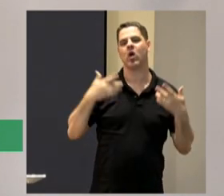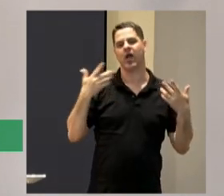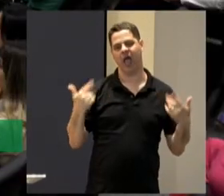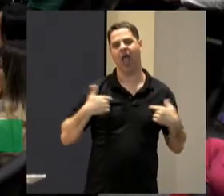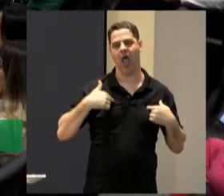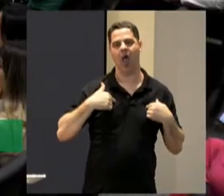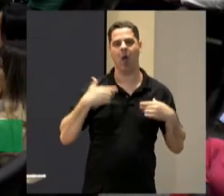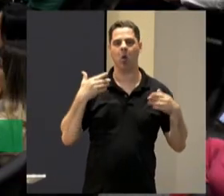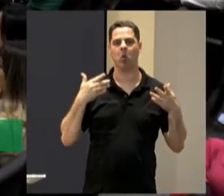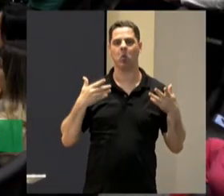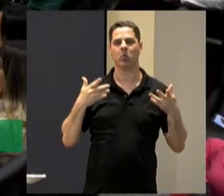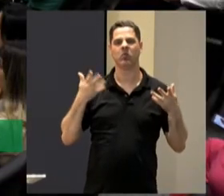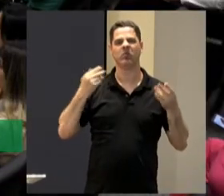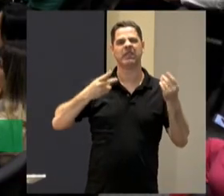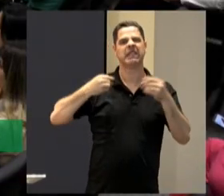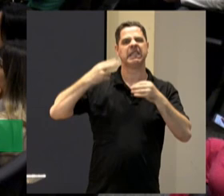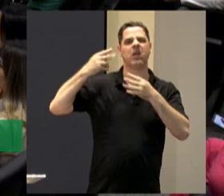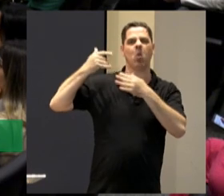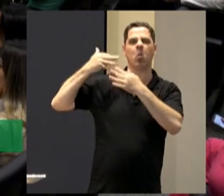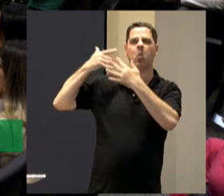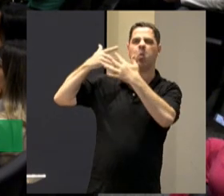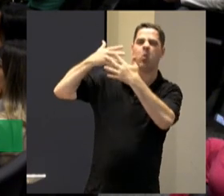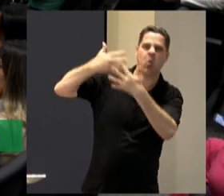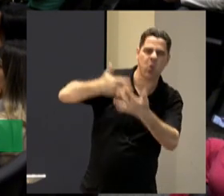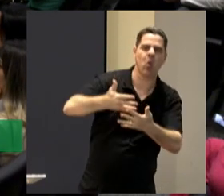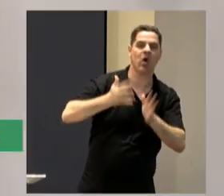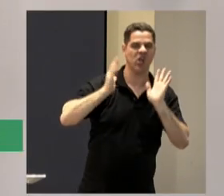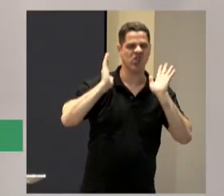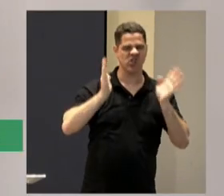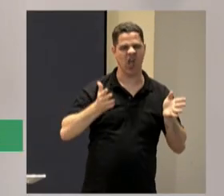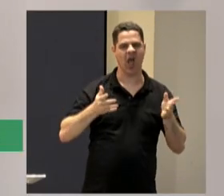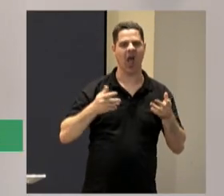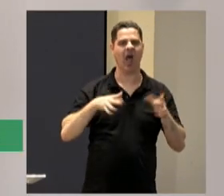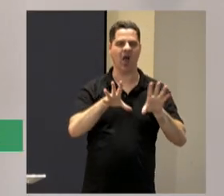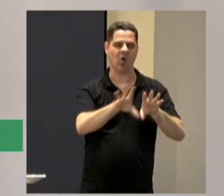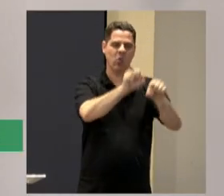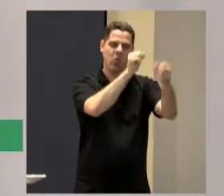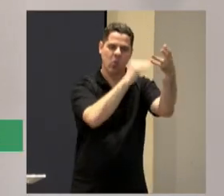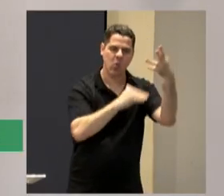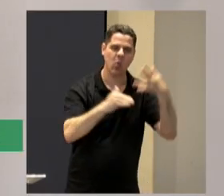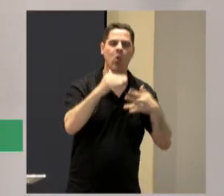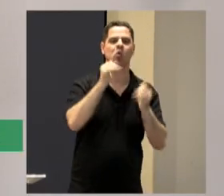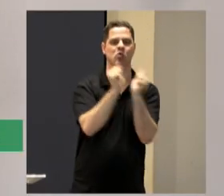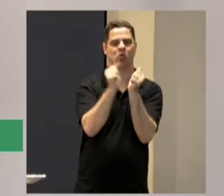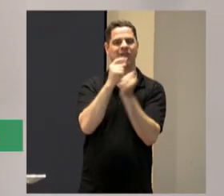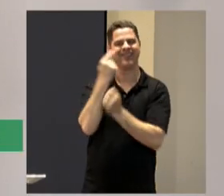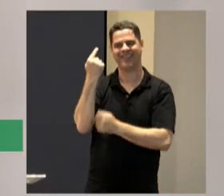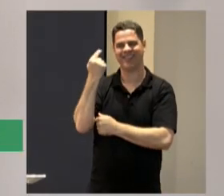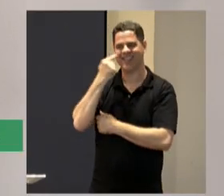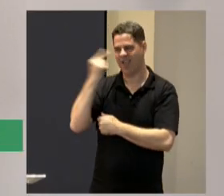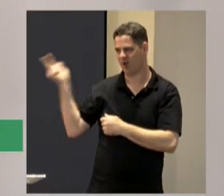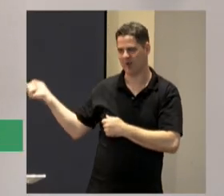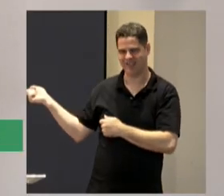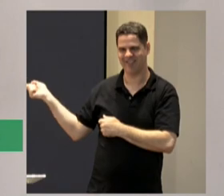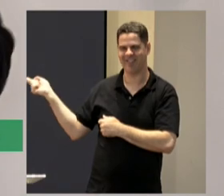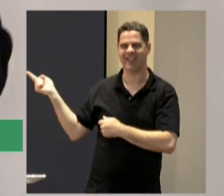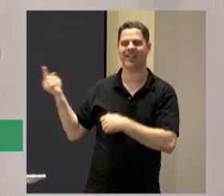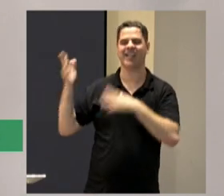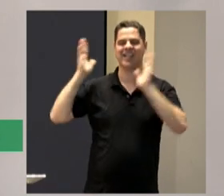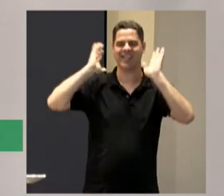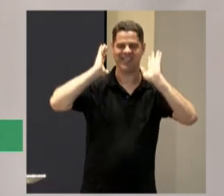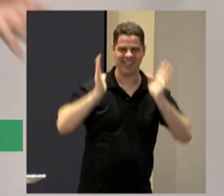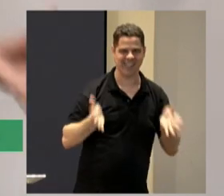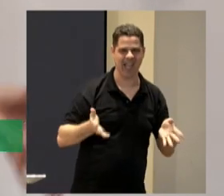eu participava desde muito antigamente, né, das formações com a professora Geruzi. E foi